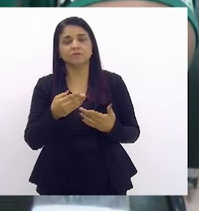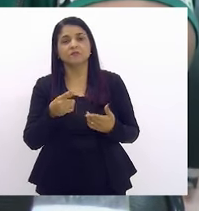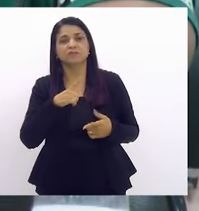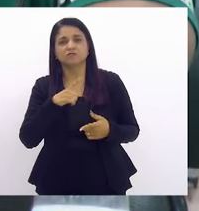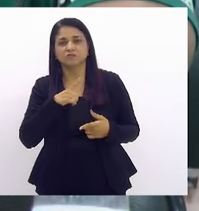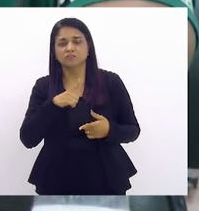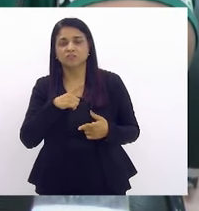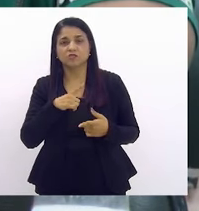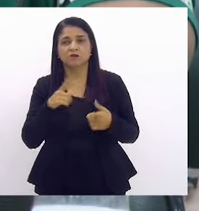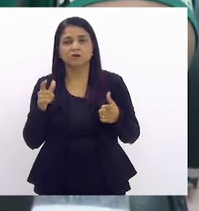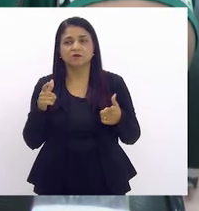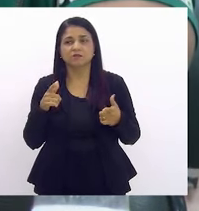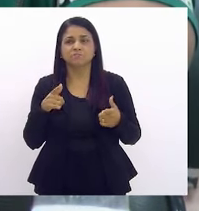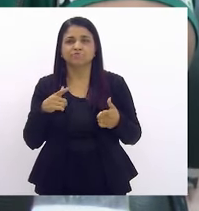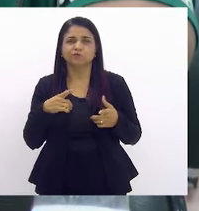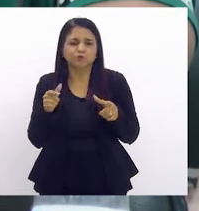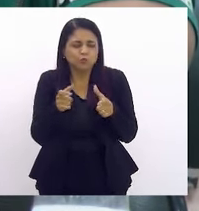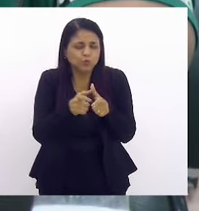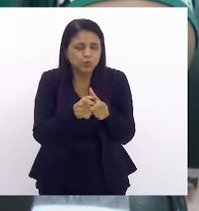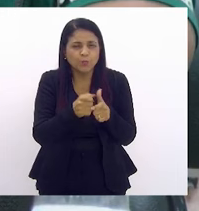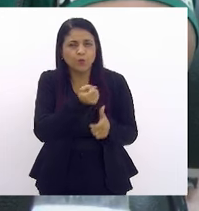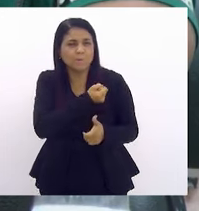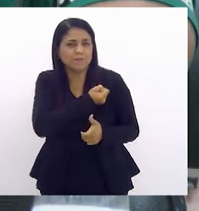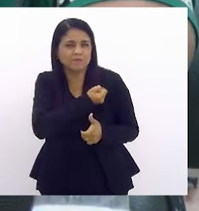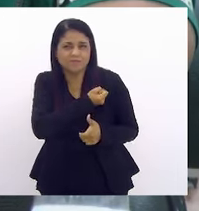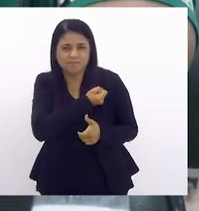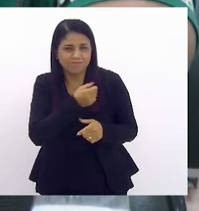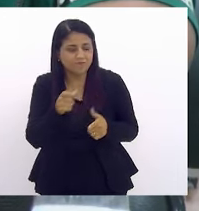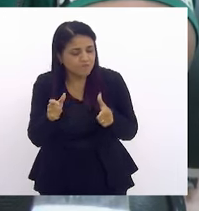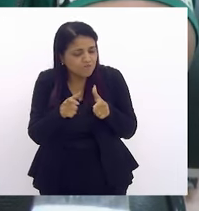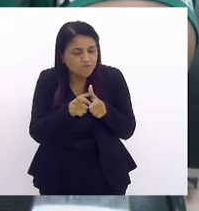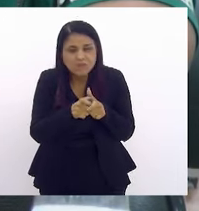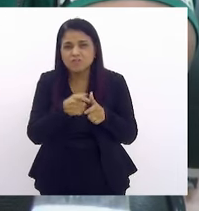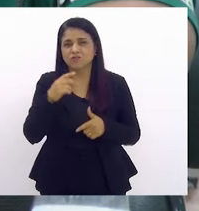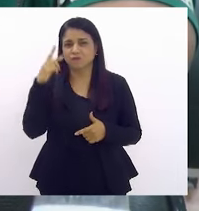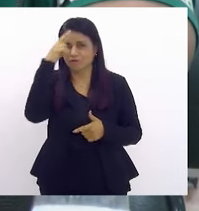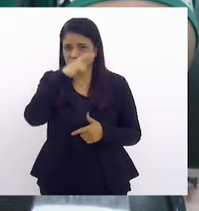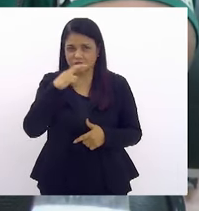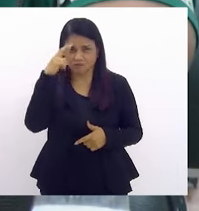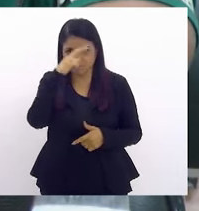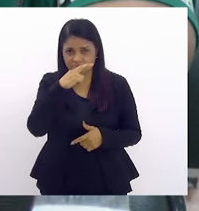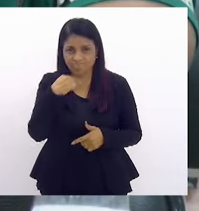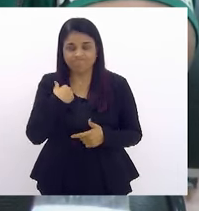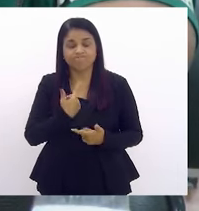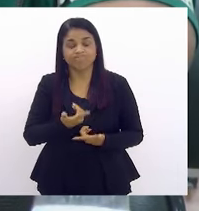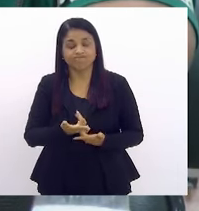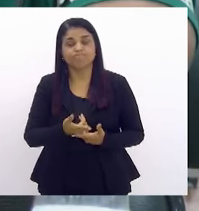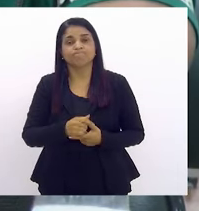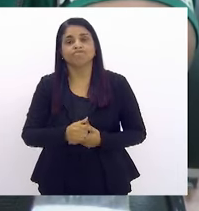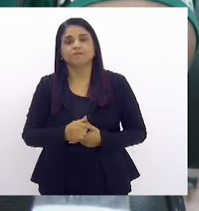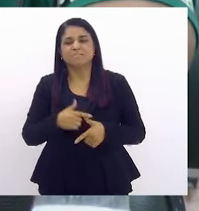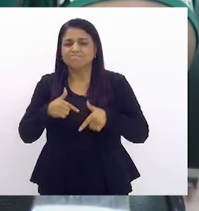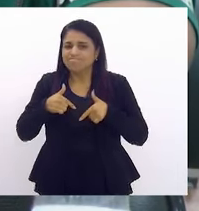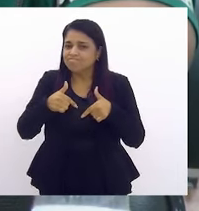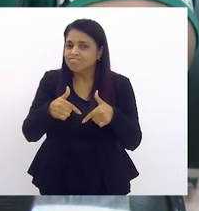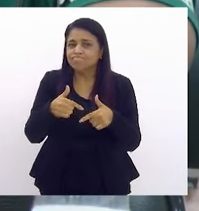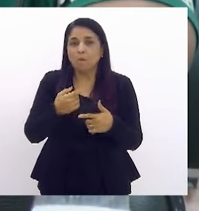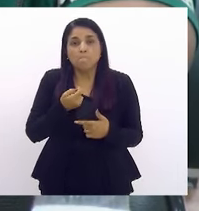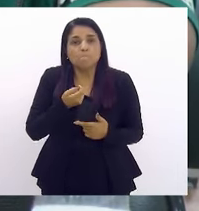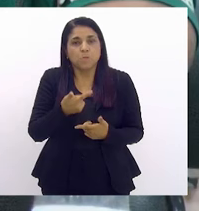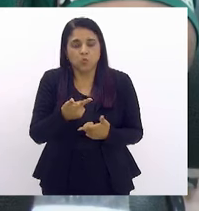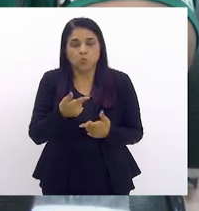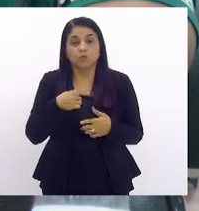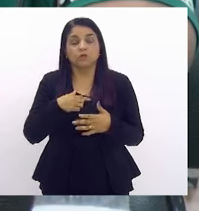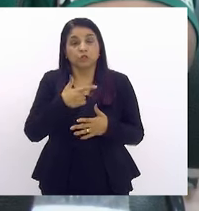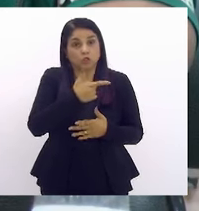muito incipiente de fiscais e com uma atuação muito incipiente. Então, a partir de